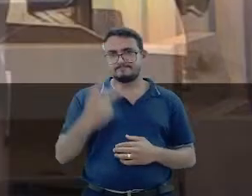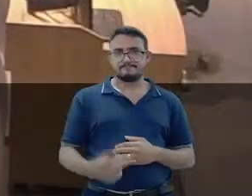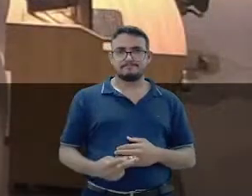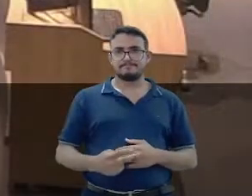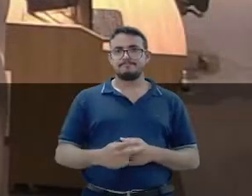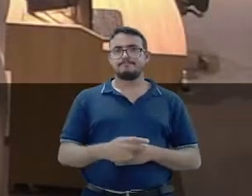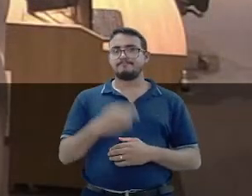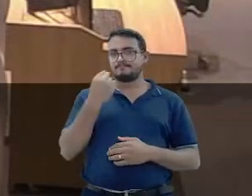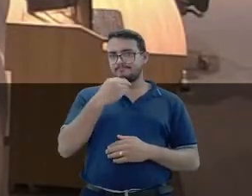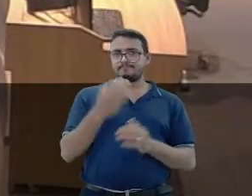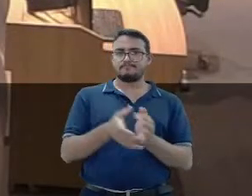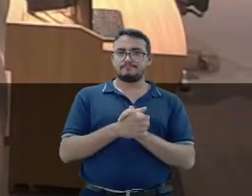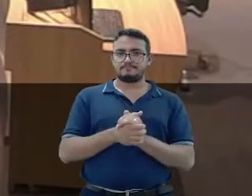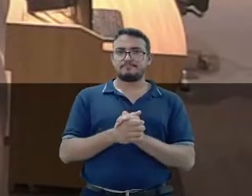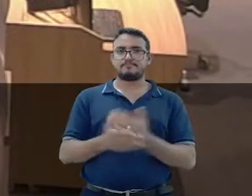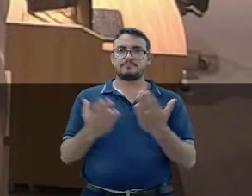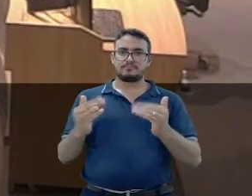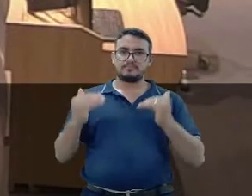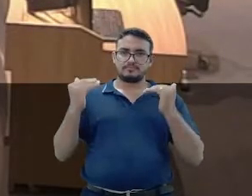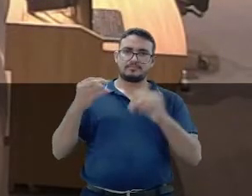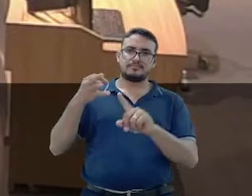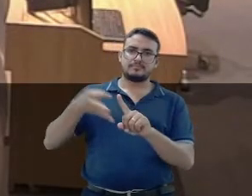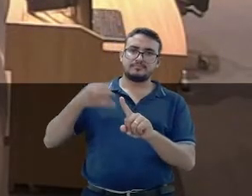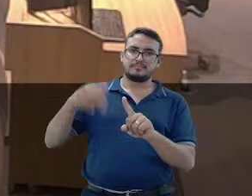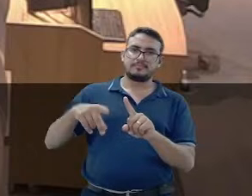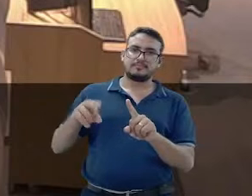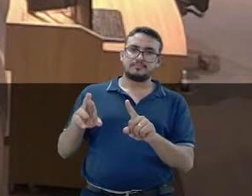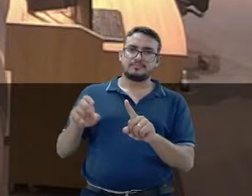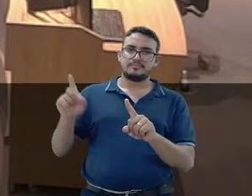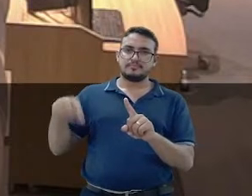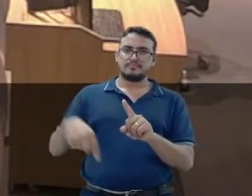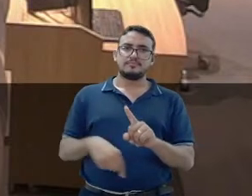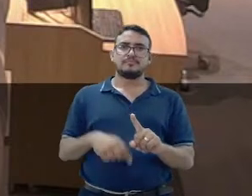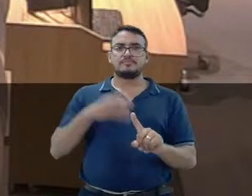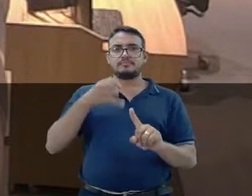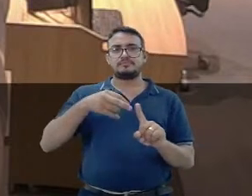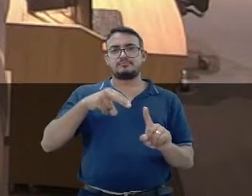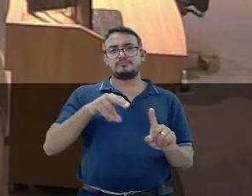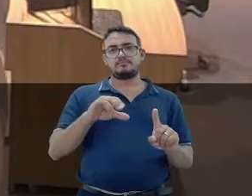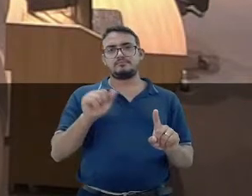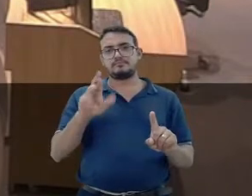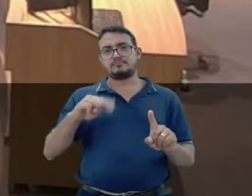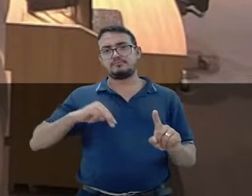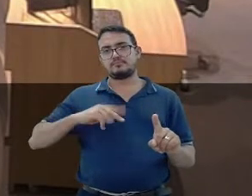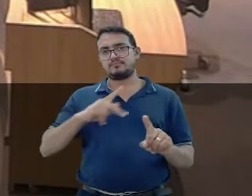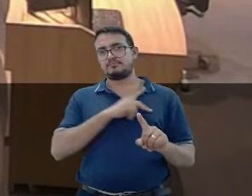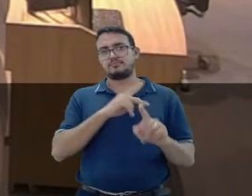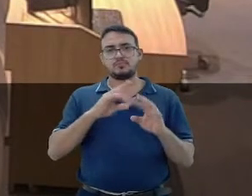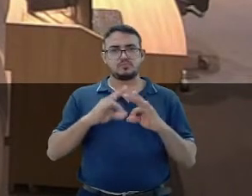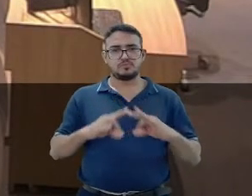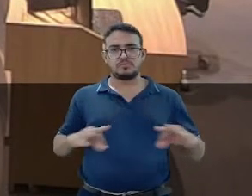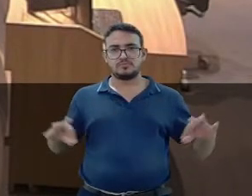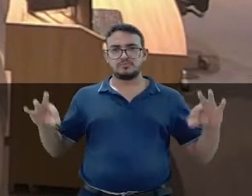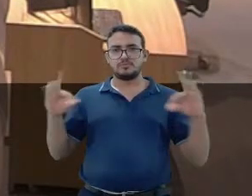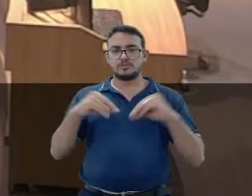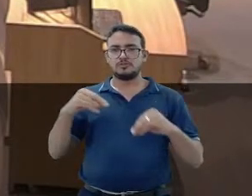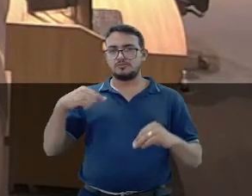para cumprimentar a Vossa Excelência, cumprimentar o desembargador André, cumprimentar o desembargador Nicanor, membro do Ministério Público, senhores servidores,